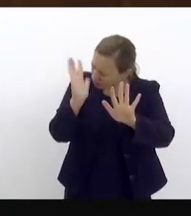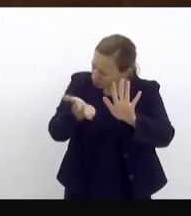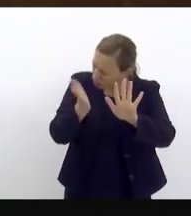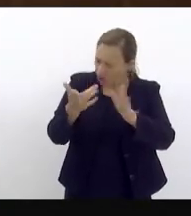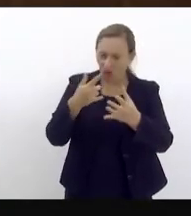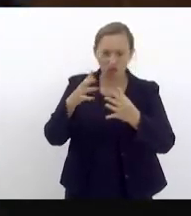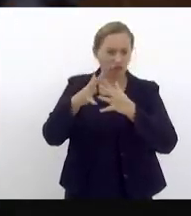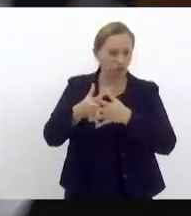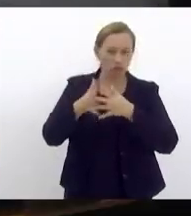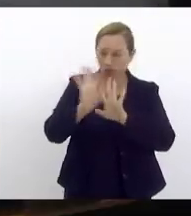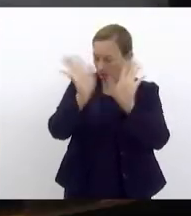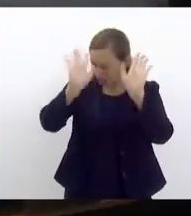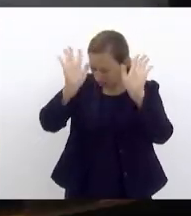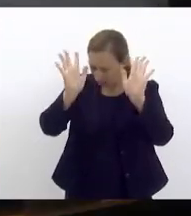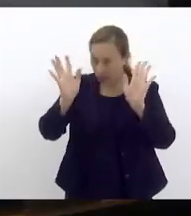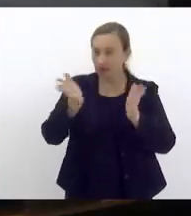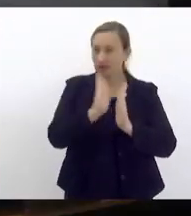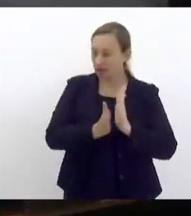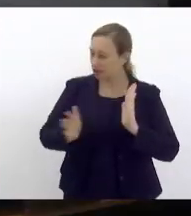falta